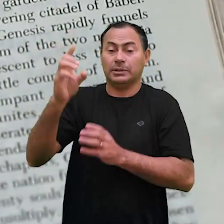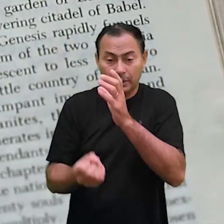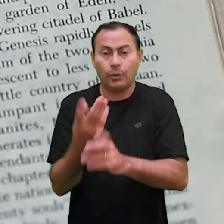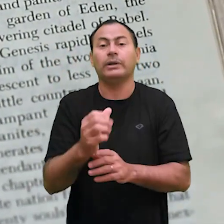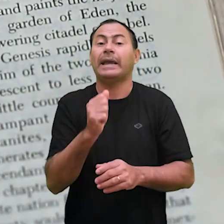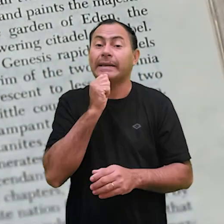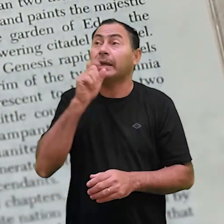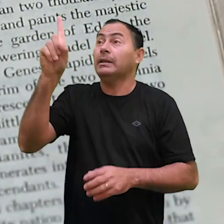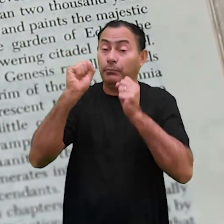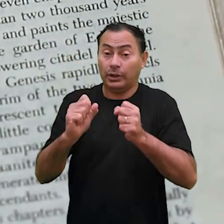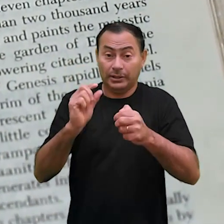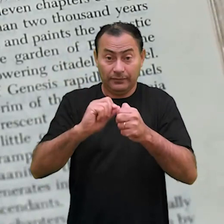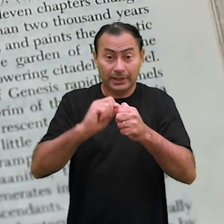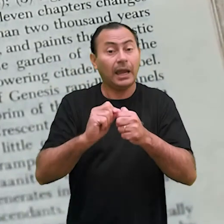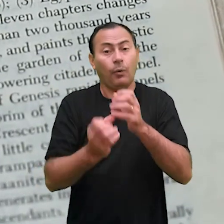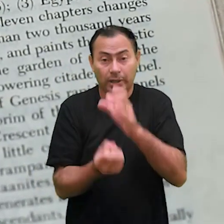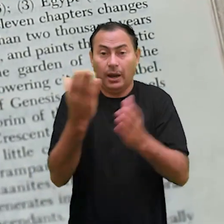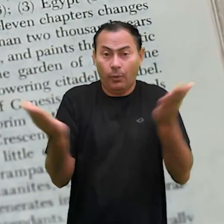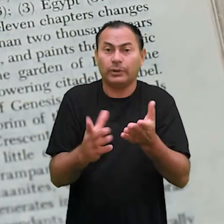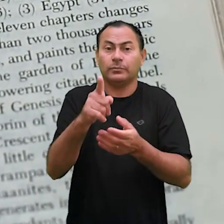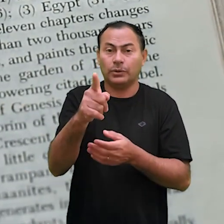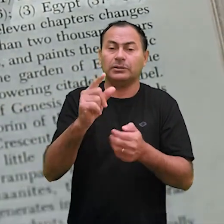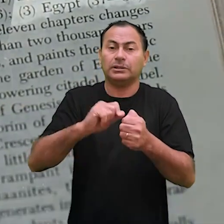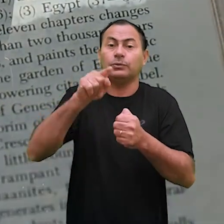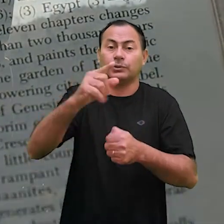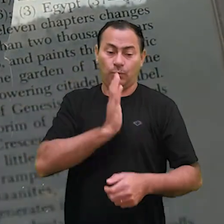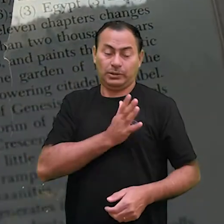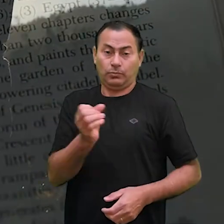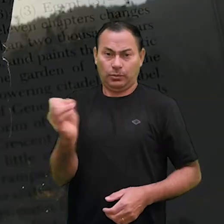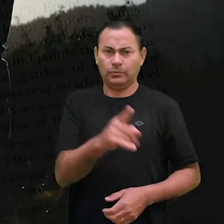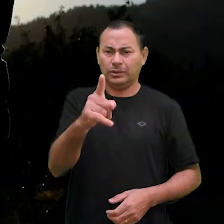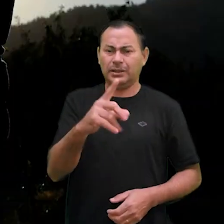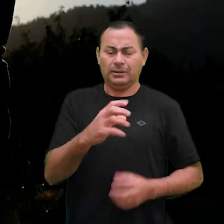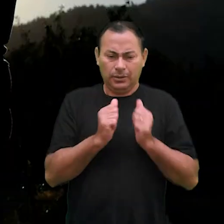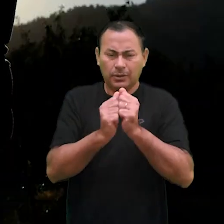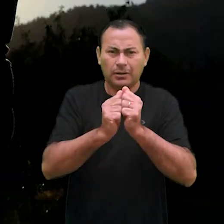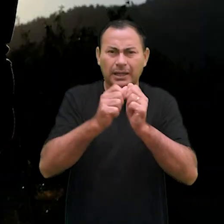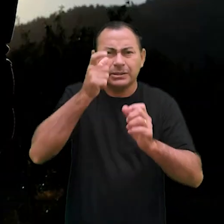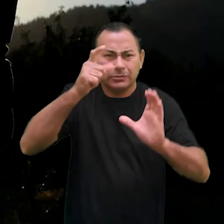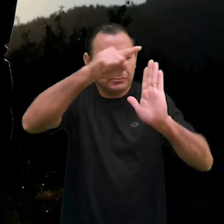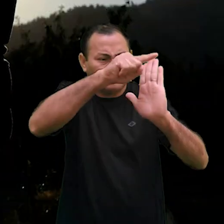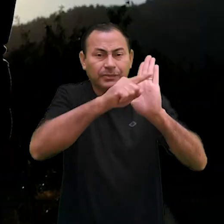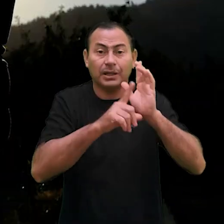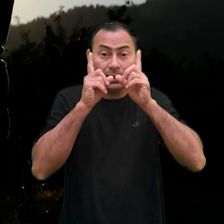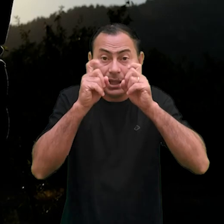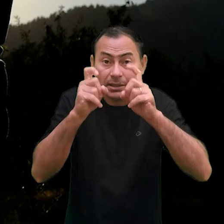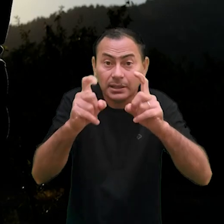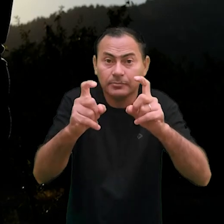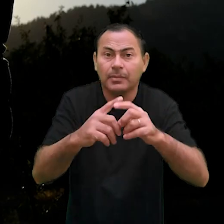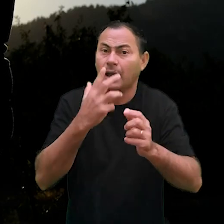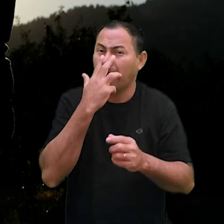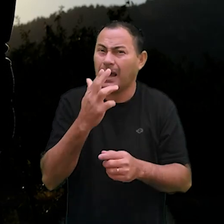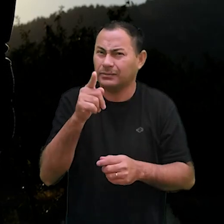criou, e Ele ainda pode criar hoje. Ele quer criar em você um coração novo. Se você está acompanhando o programa,